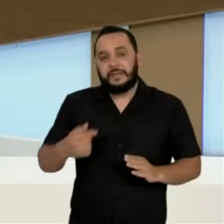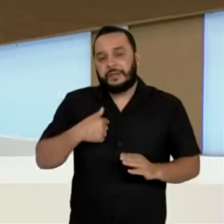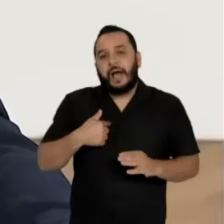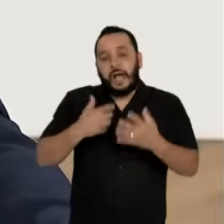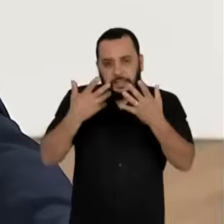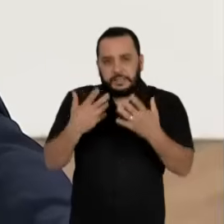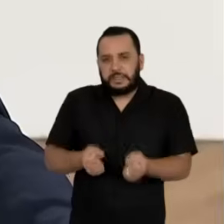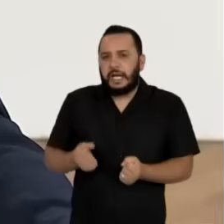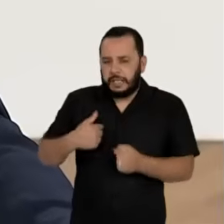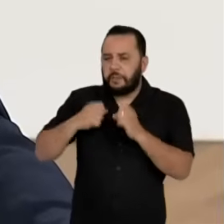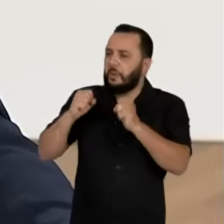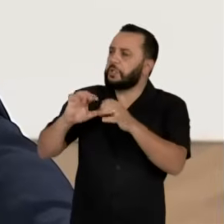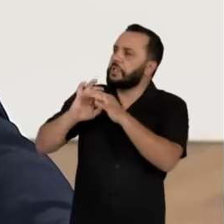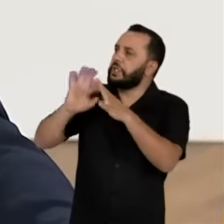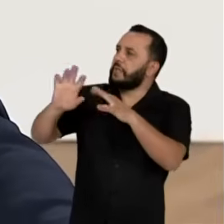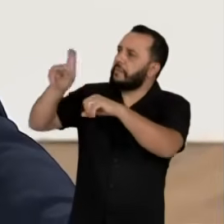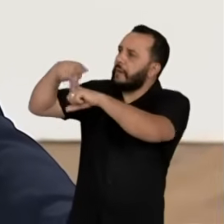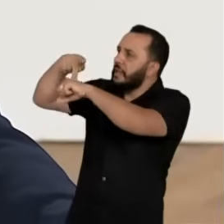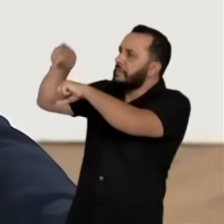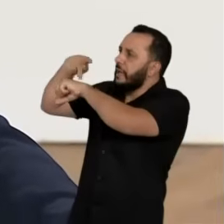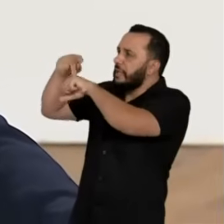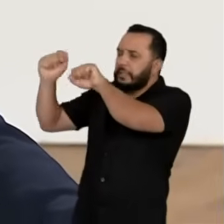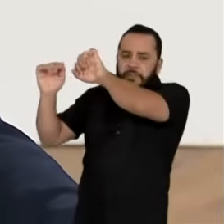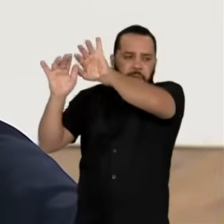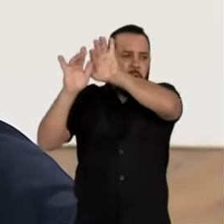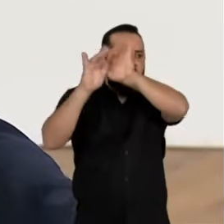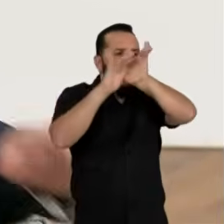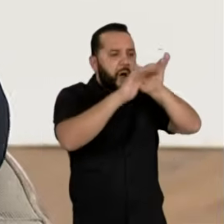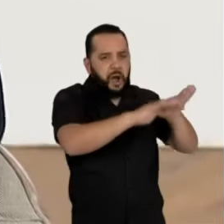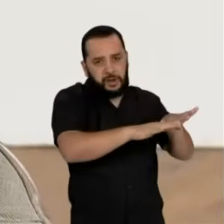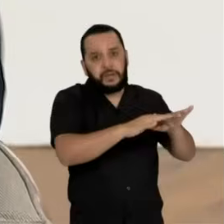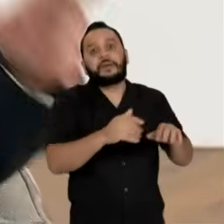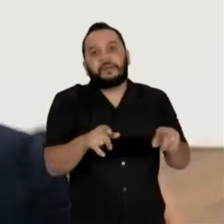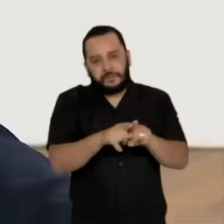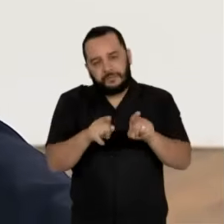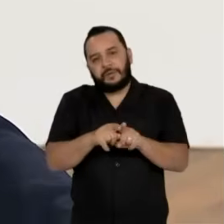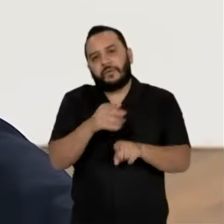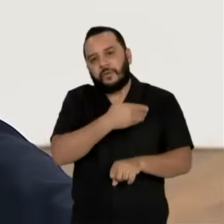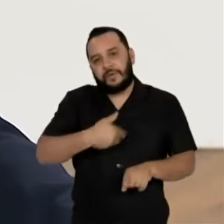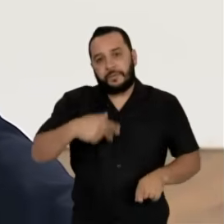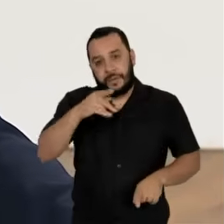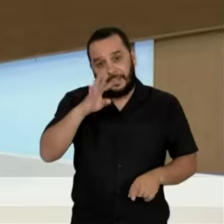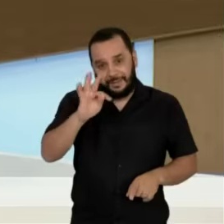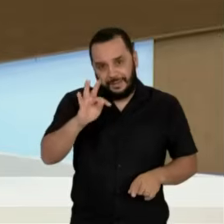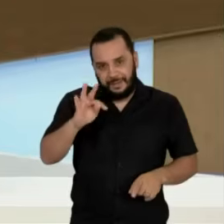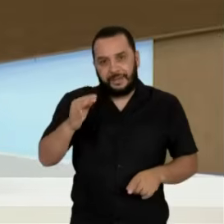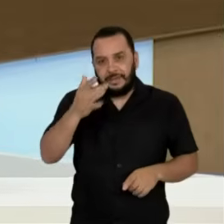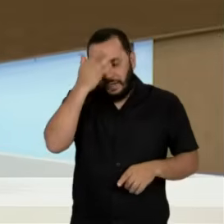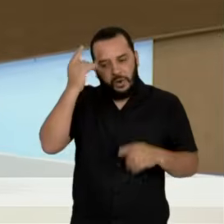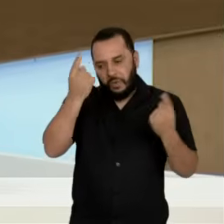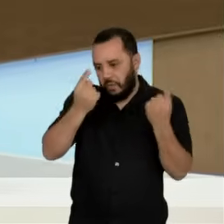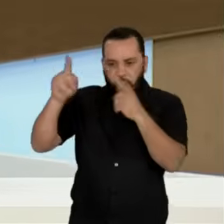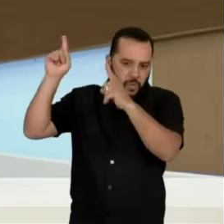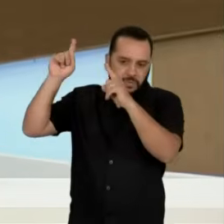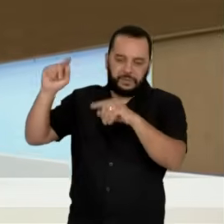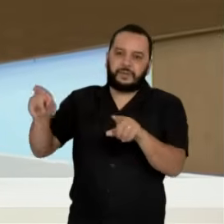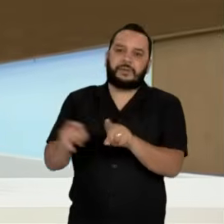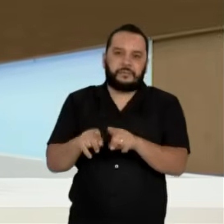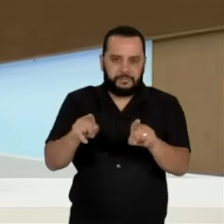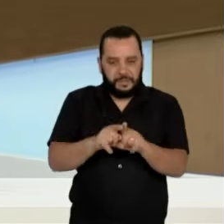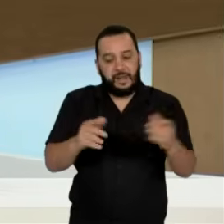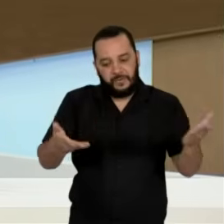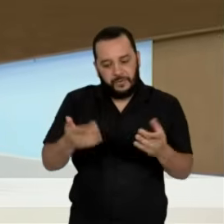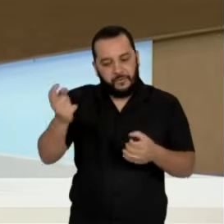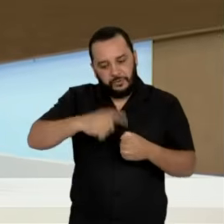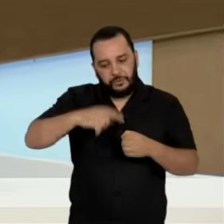internacionalização. Nos governos petistas isso já veio à tona e já foi rechaçado, agora voltou de novo e foi rechaçado novamente. Como o senhor vê